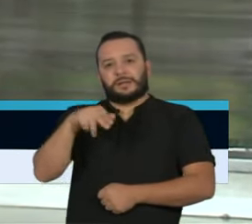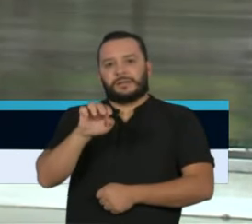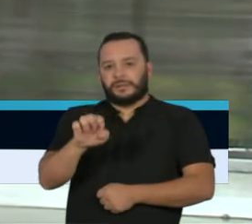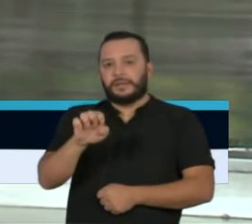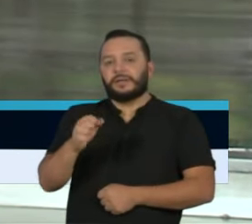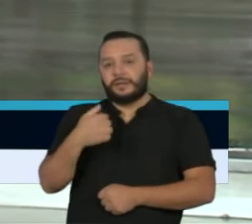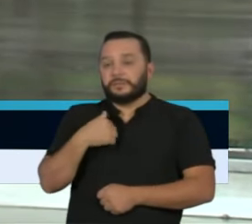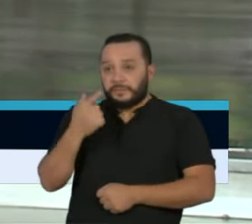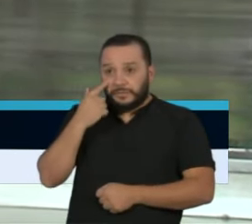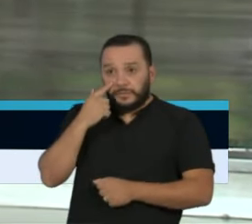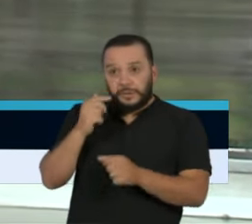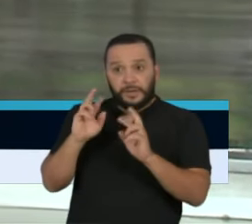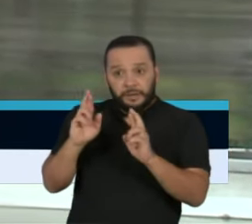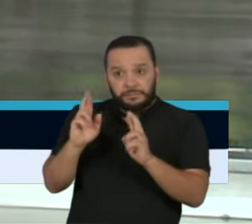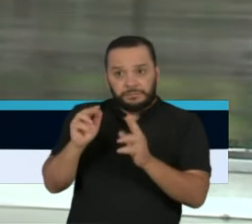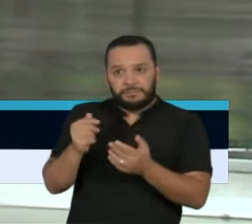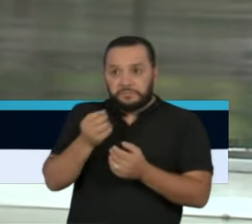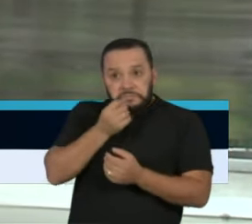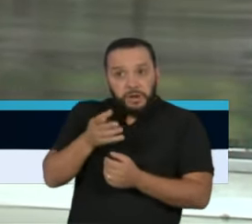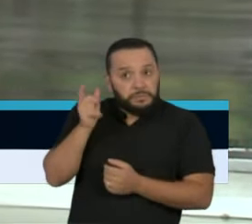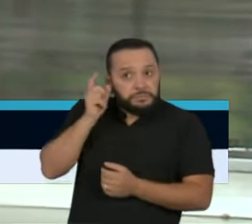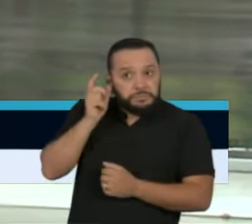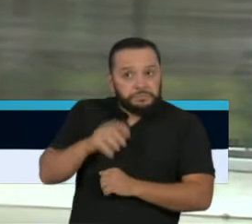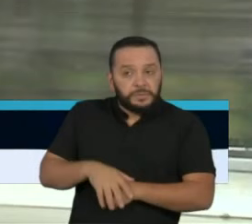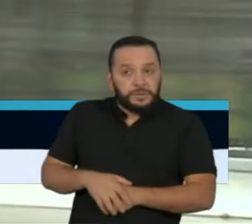possa funcionar bem. Boa tarde, sua pergunta, por favor.